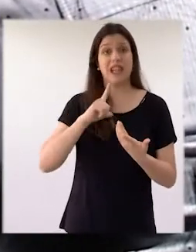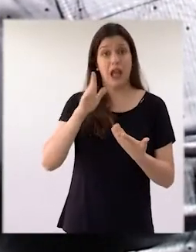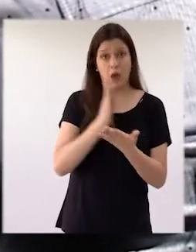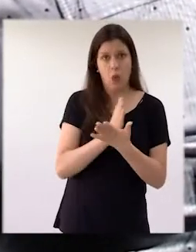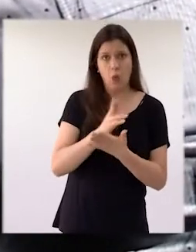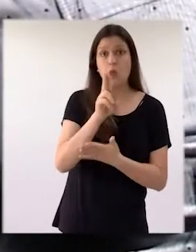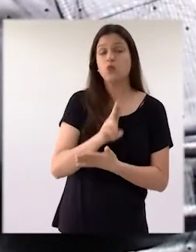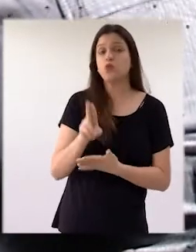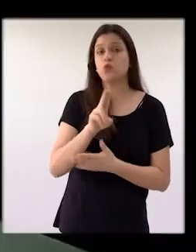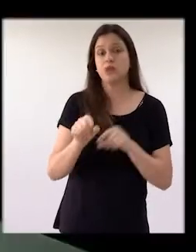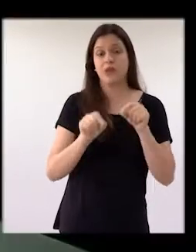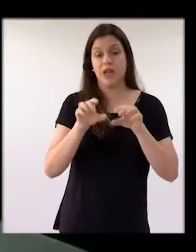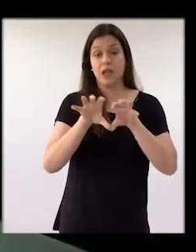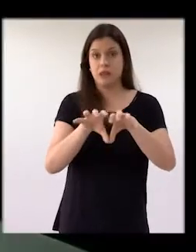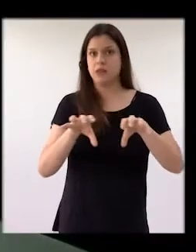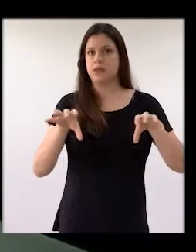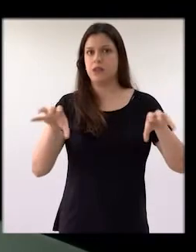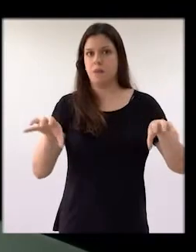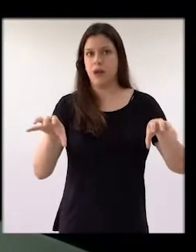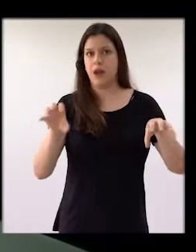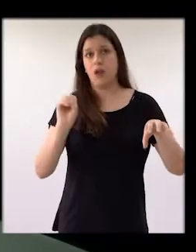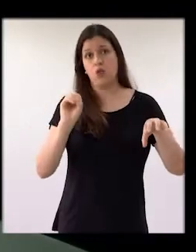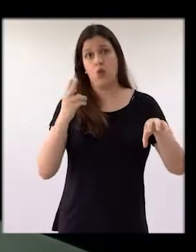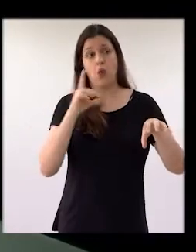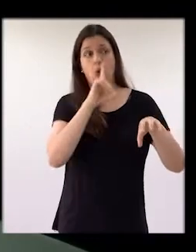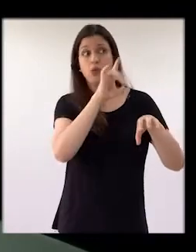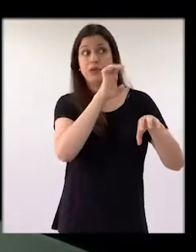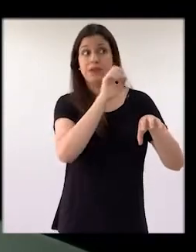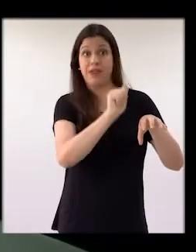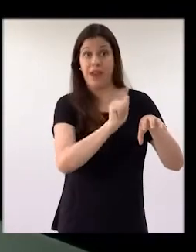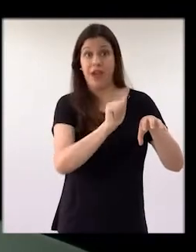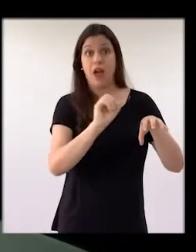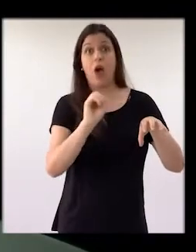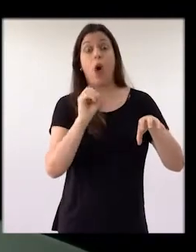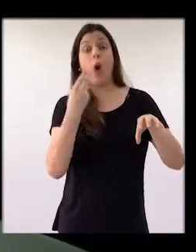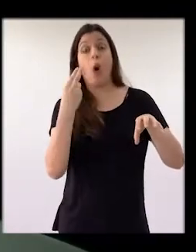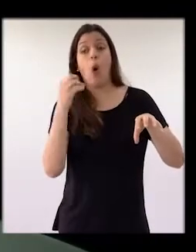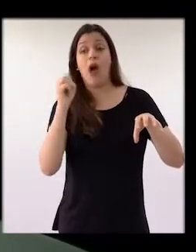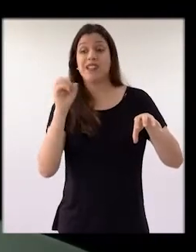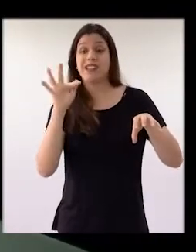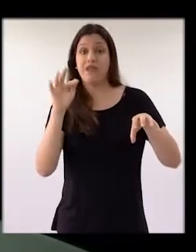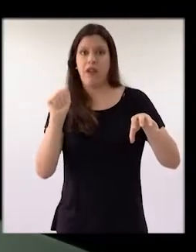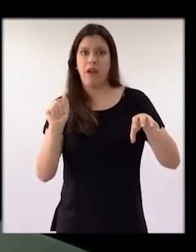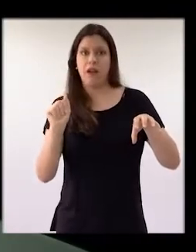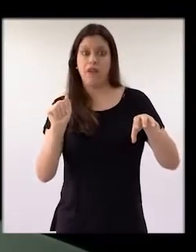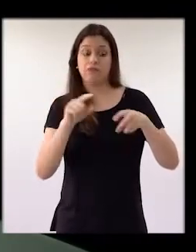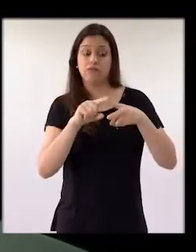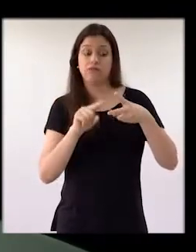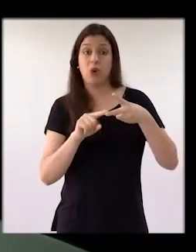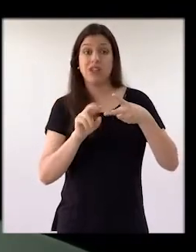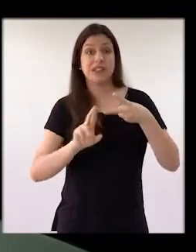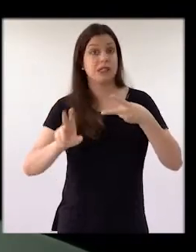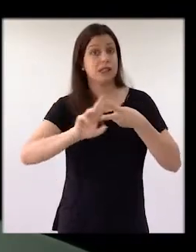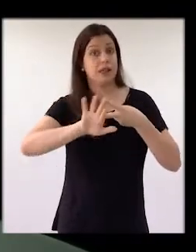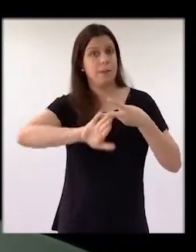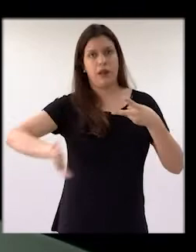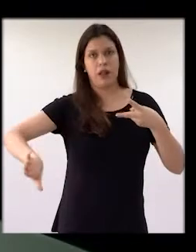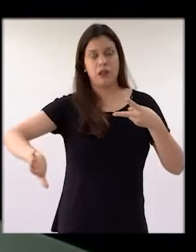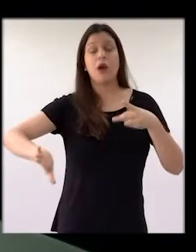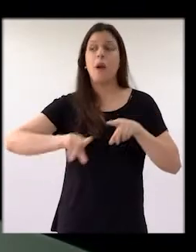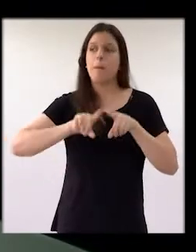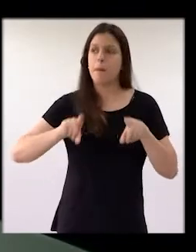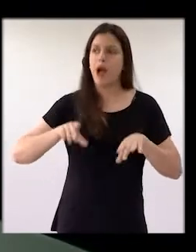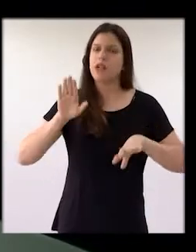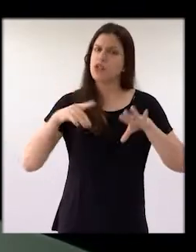para a mesma finalidade que vocês? Ou... Muitos usam nessa questão separado, né? Ou DEA ou SFA. A gente buscou testá-los. Então, fazer